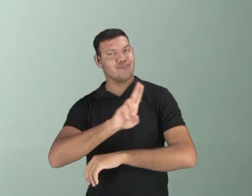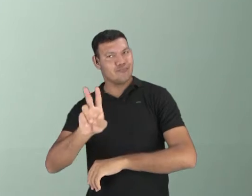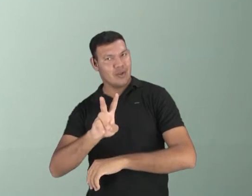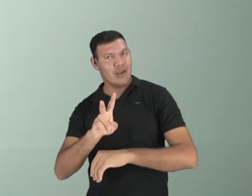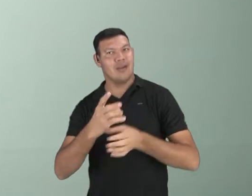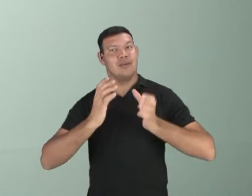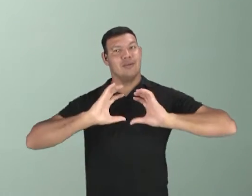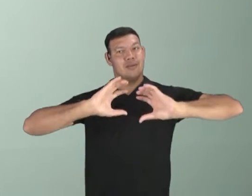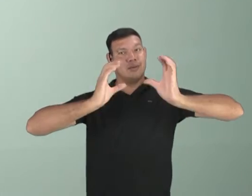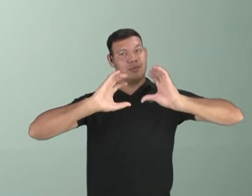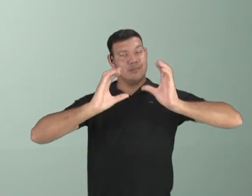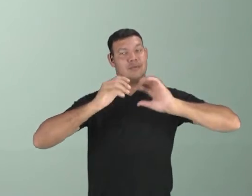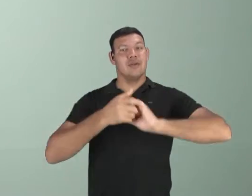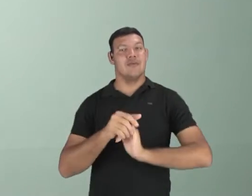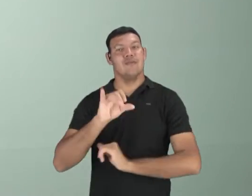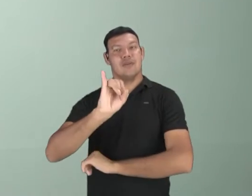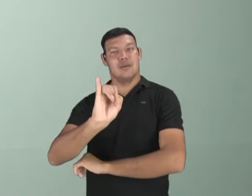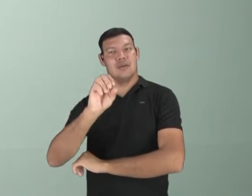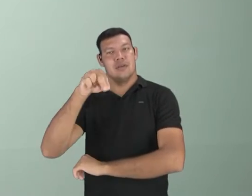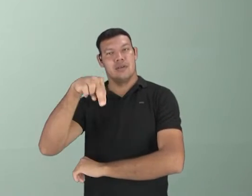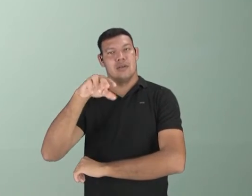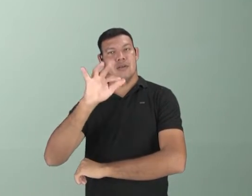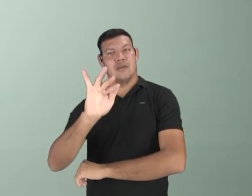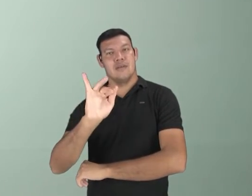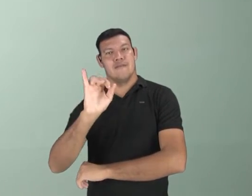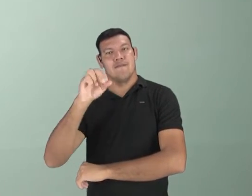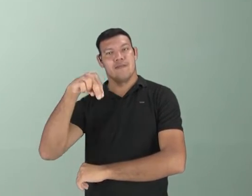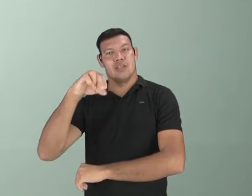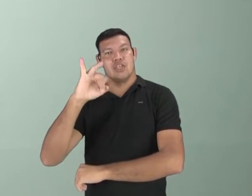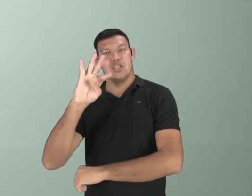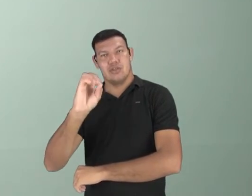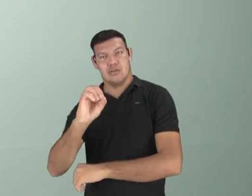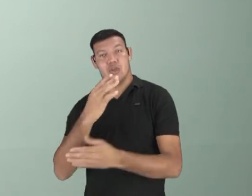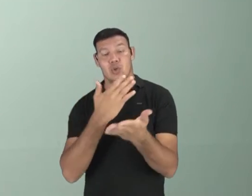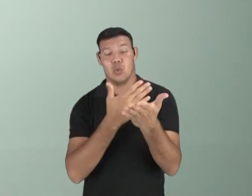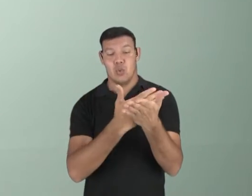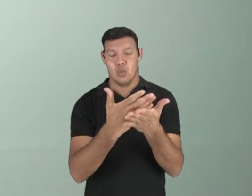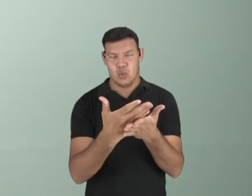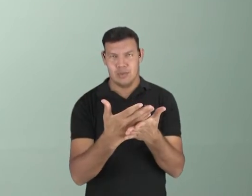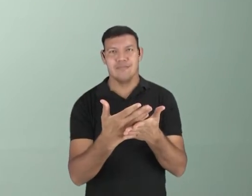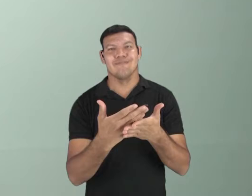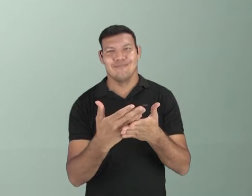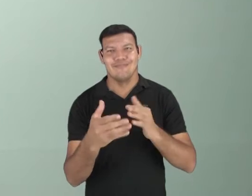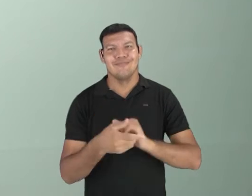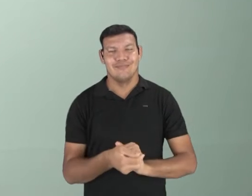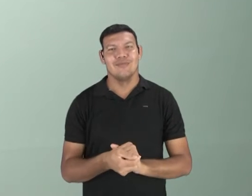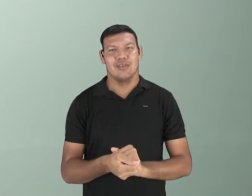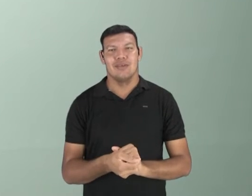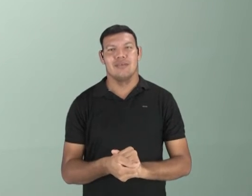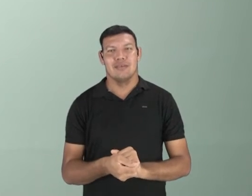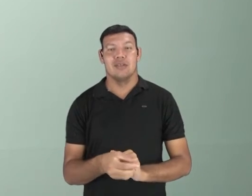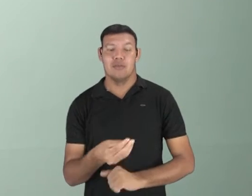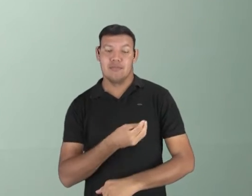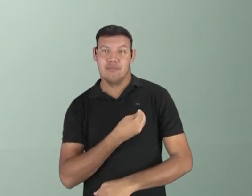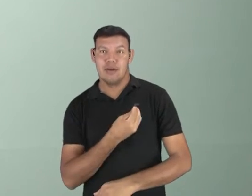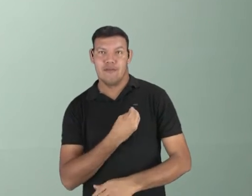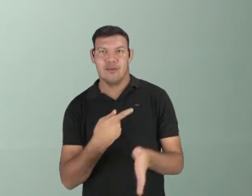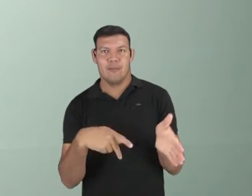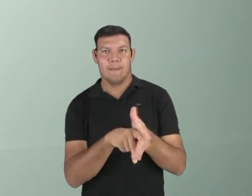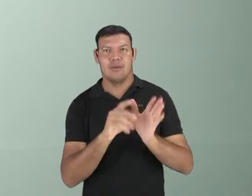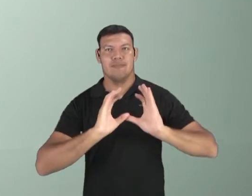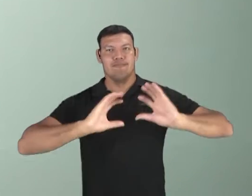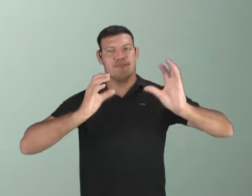tenho quase certeza que quem joga vôlei hoje iniciou lá na vida, né, do voleibol jogando esse esportezinho